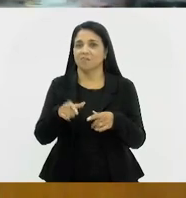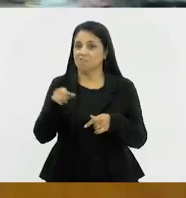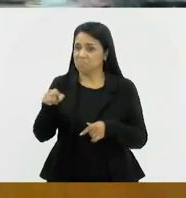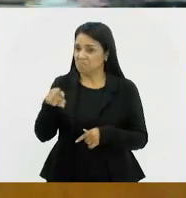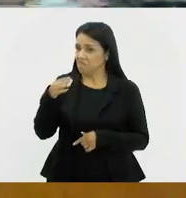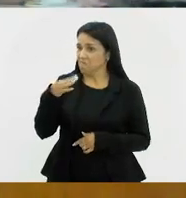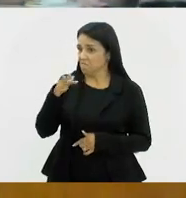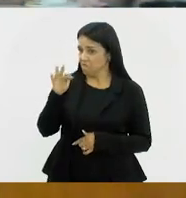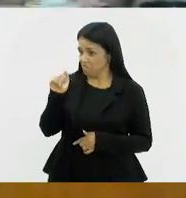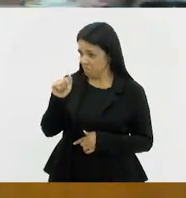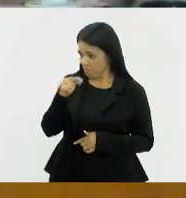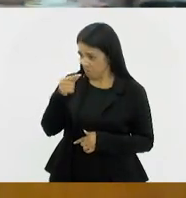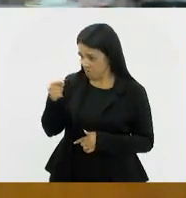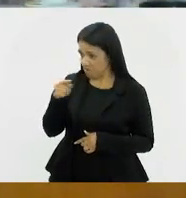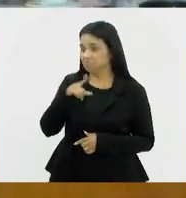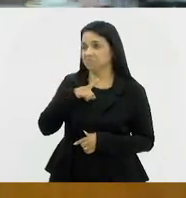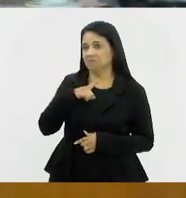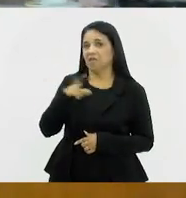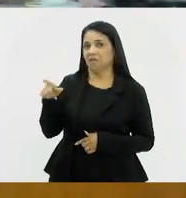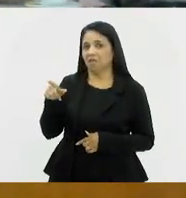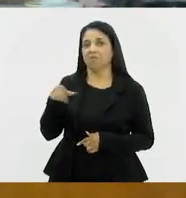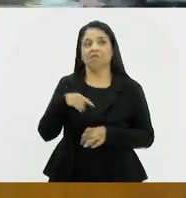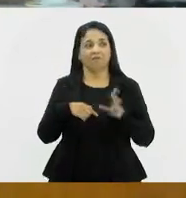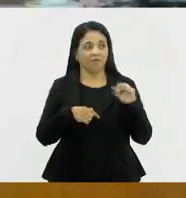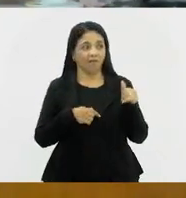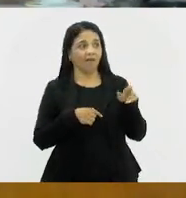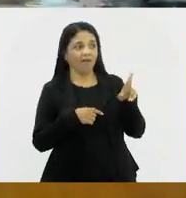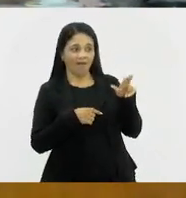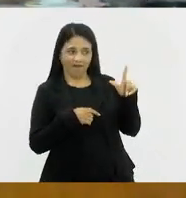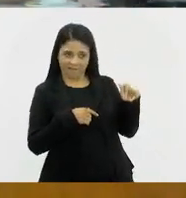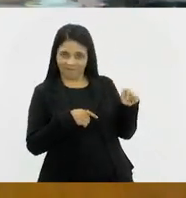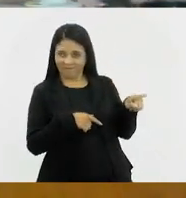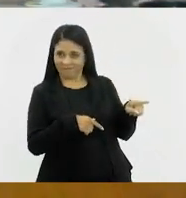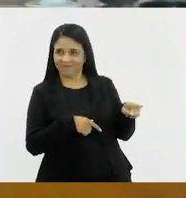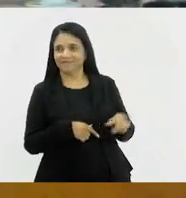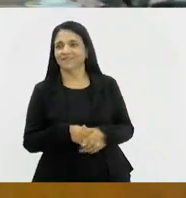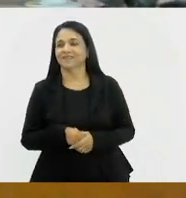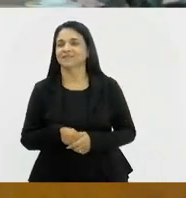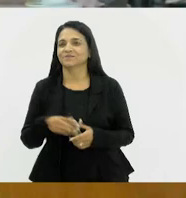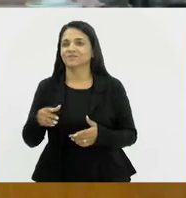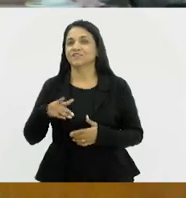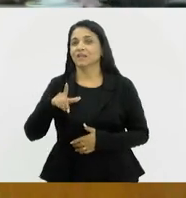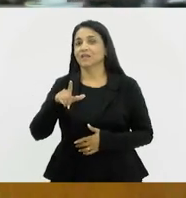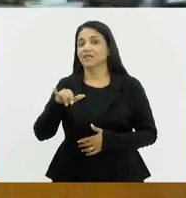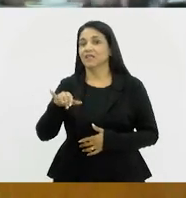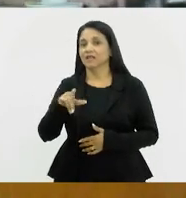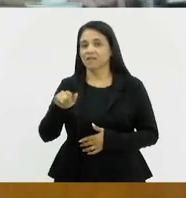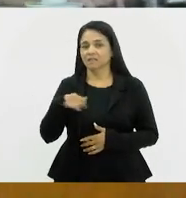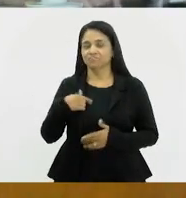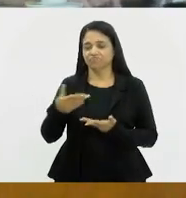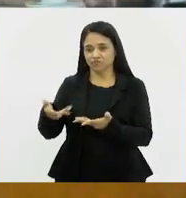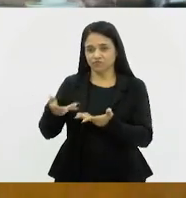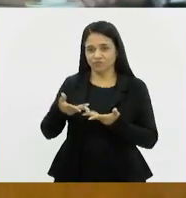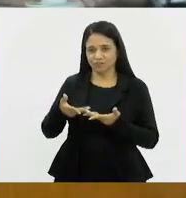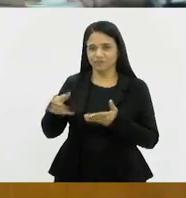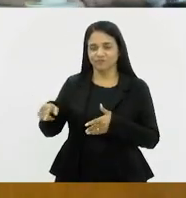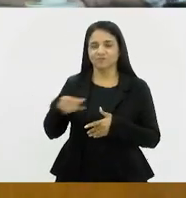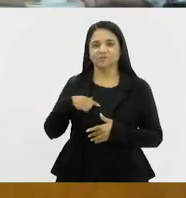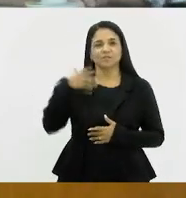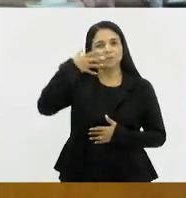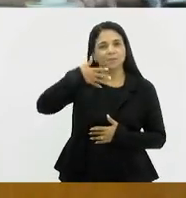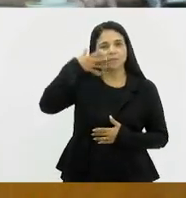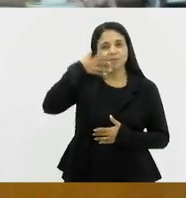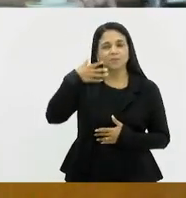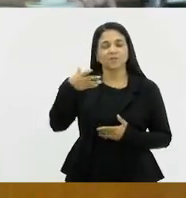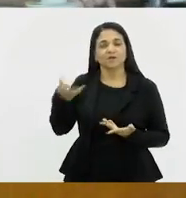viu? Eu queria agora pedir para a Lília chamar o próximo palestrante. Por favor, Lília.